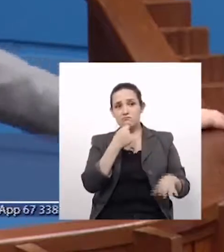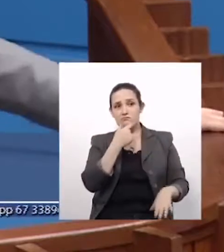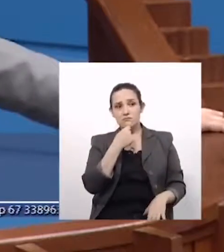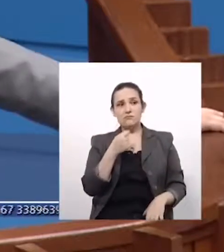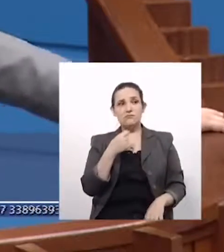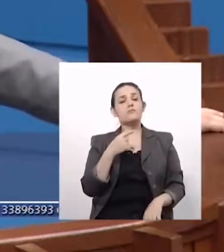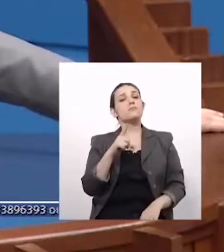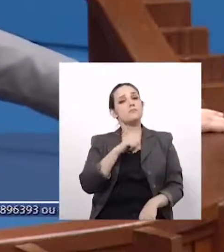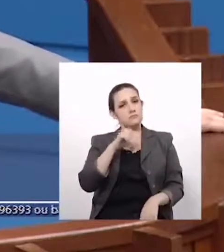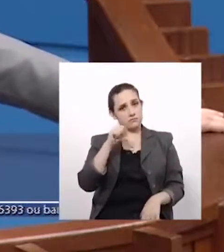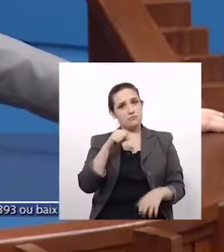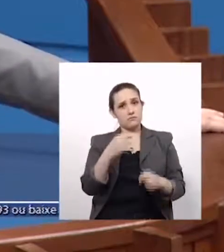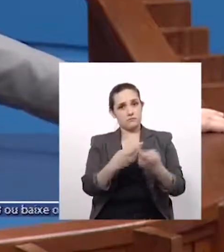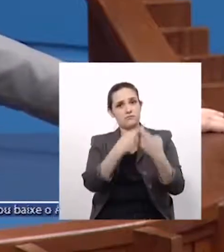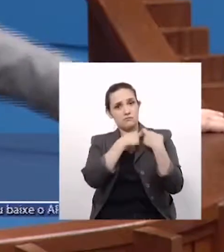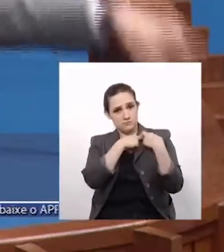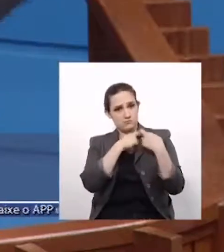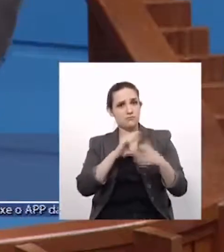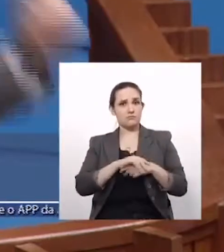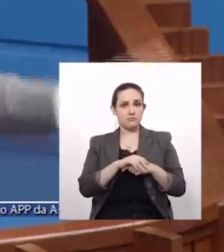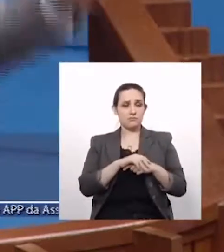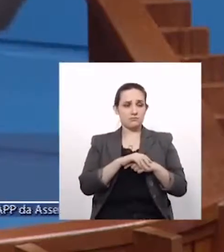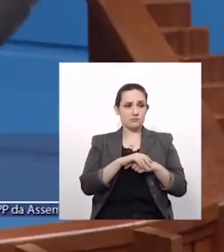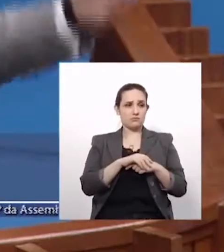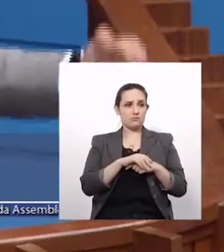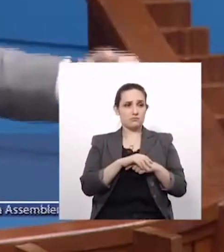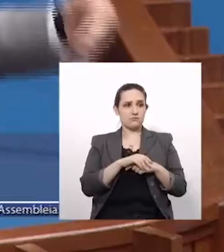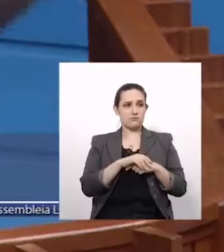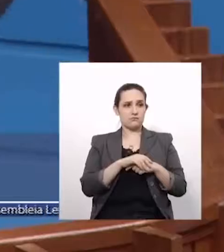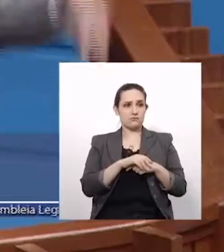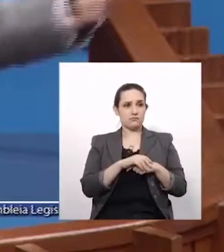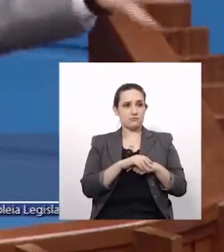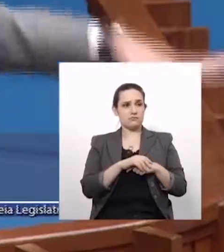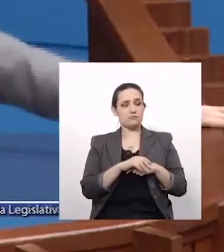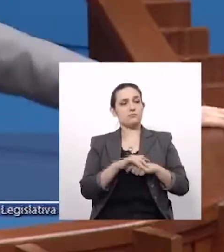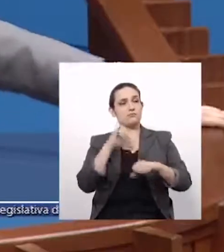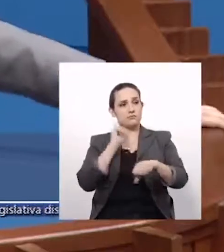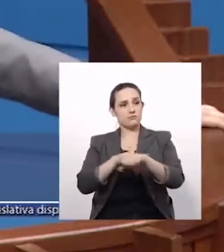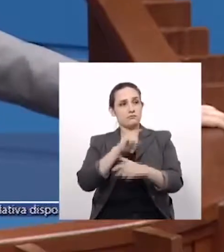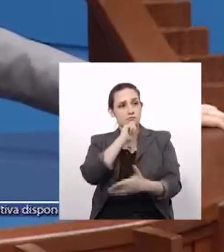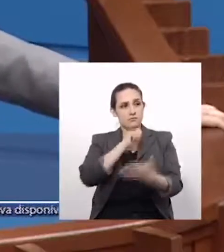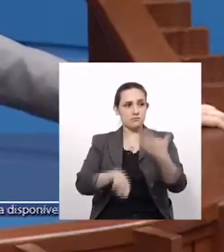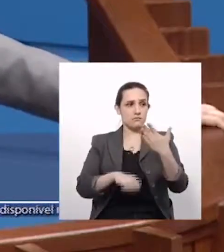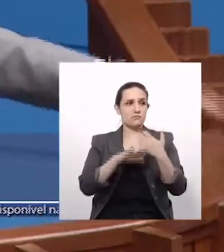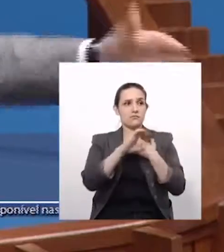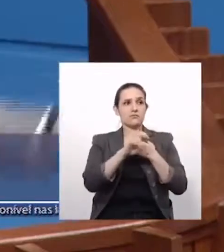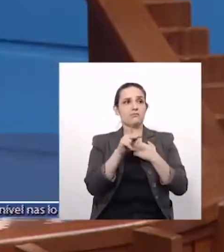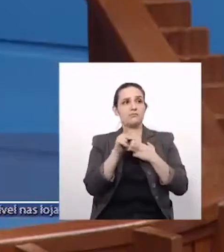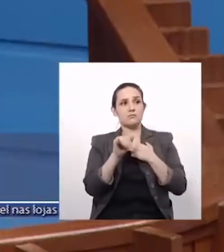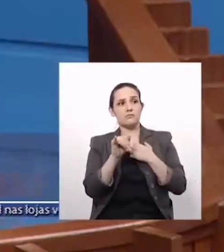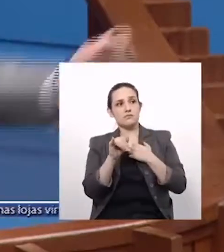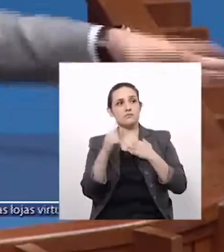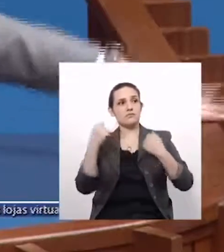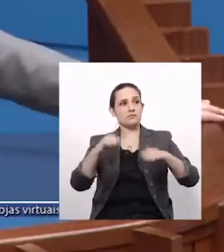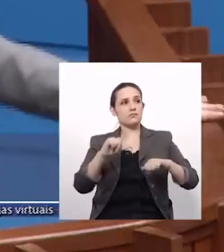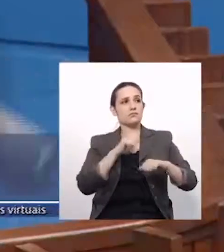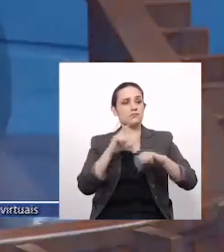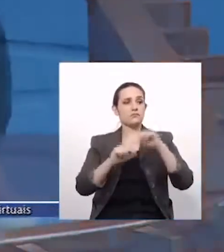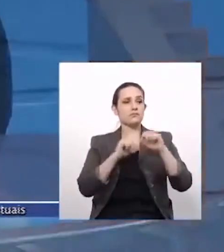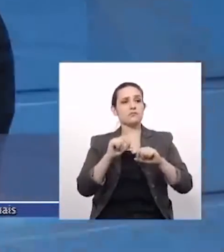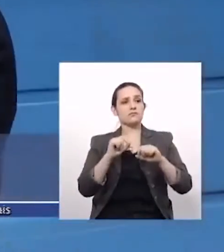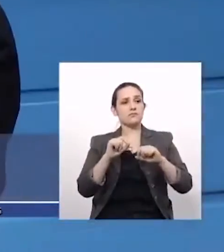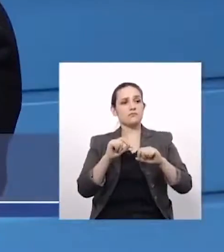têm responsabilidade, que ao assinar uma CPI precisa de ter, deputado Lídio Lopes, os